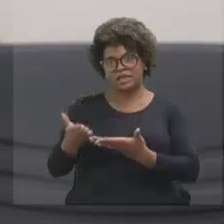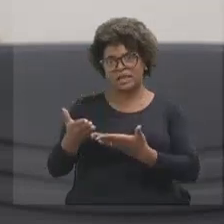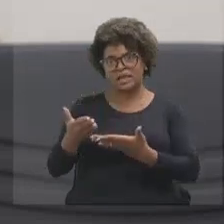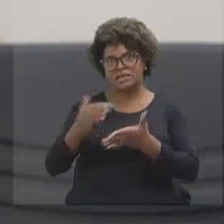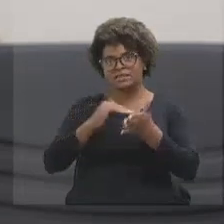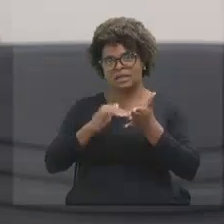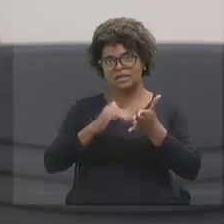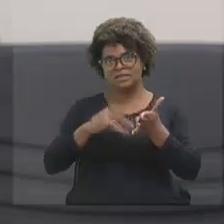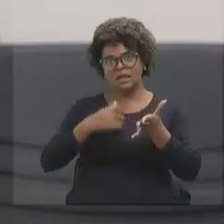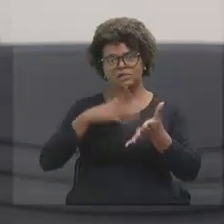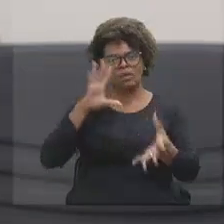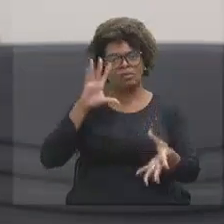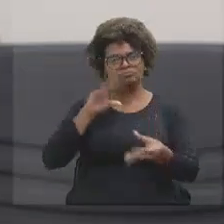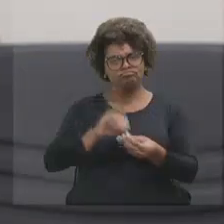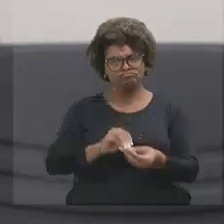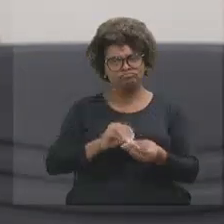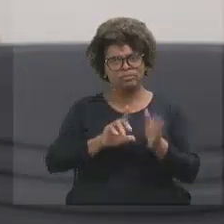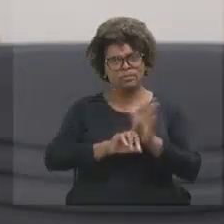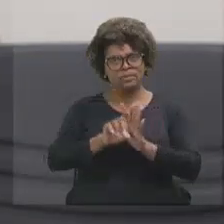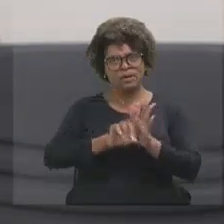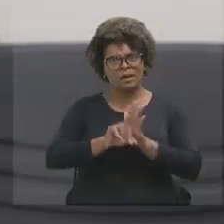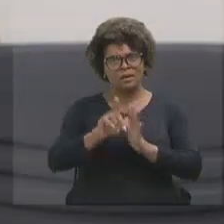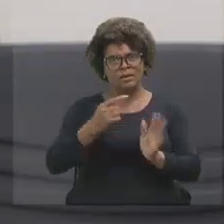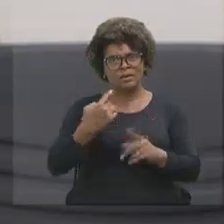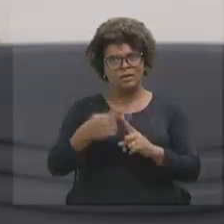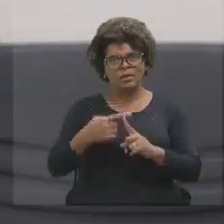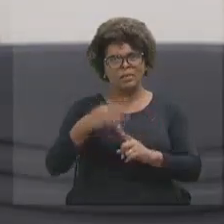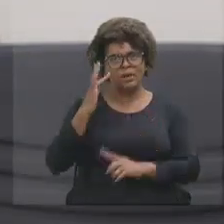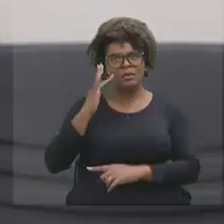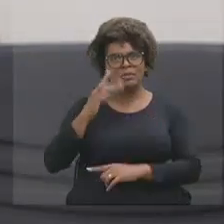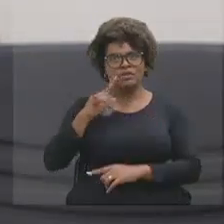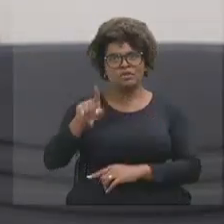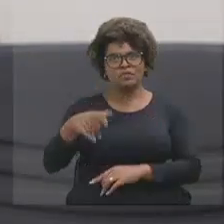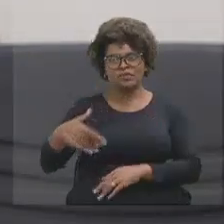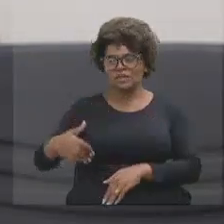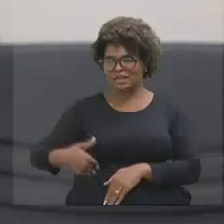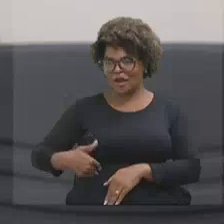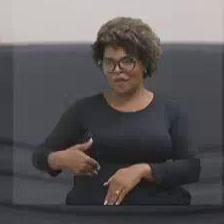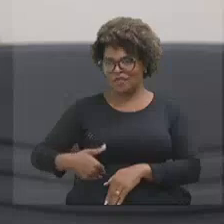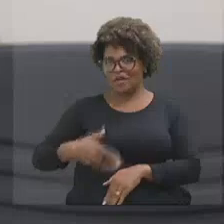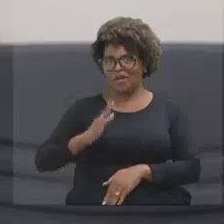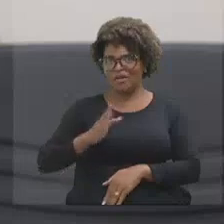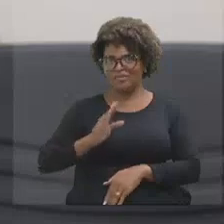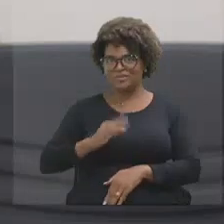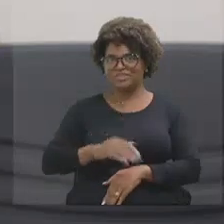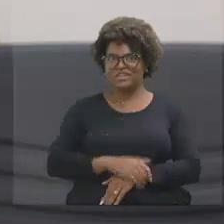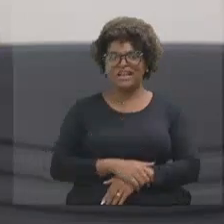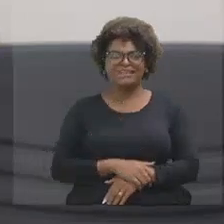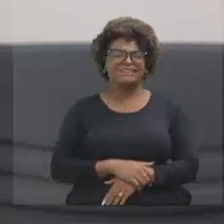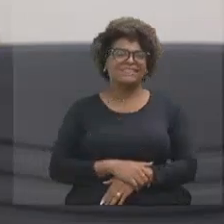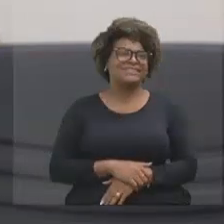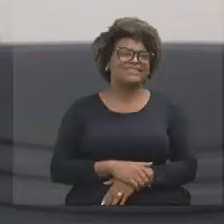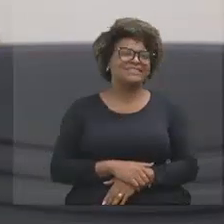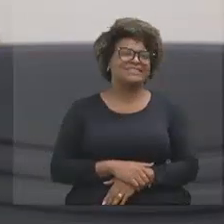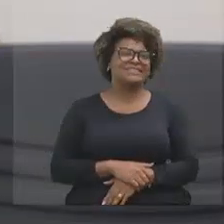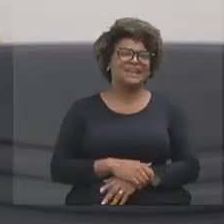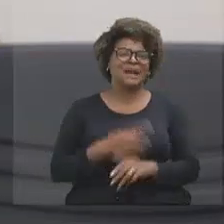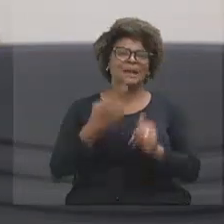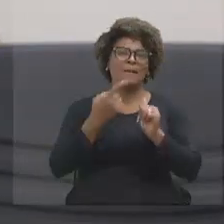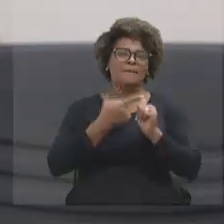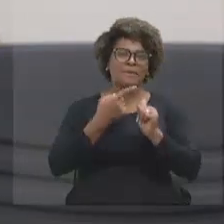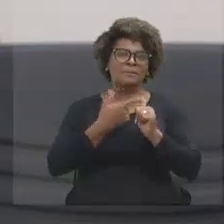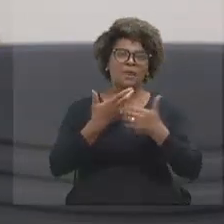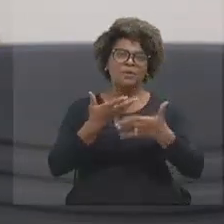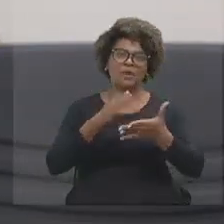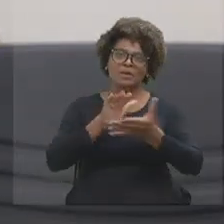ser bem breve nas minhas perguntas porque eu imagino que o senhor também já tá com fome que a gente já tá pensando o almoço primeiro quero